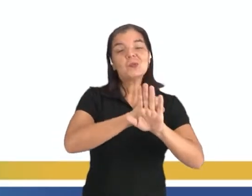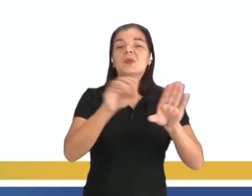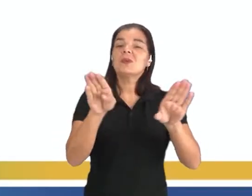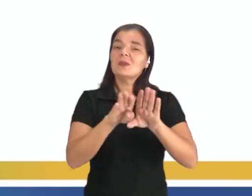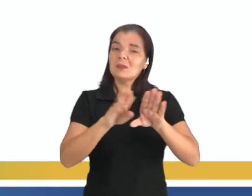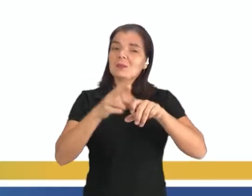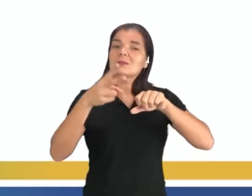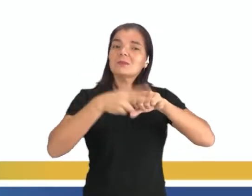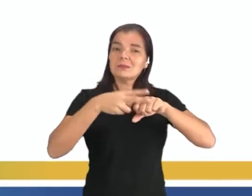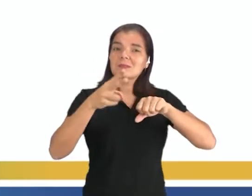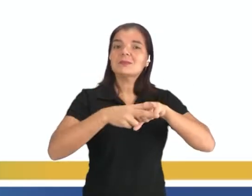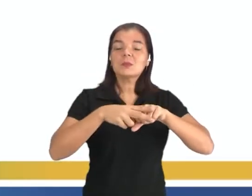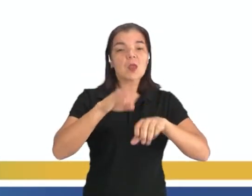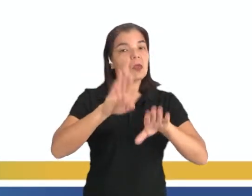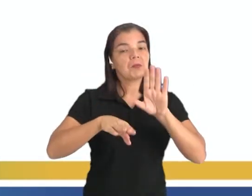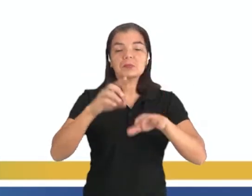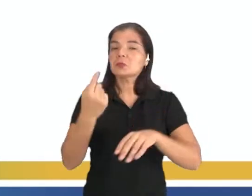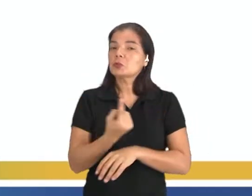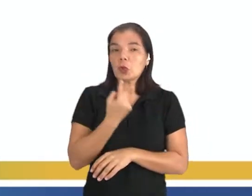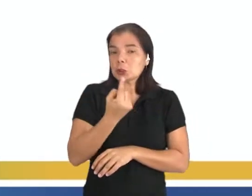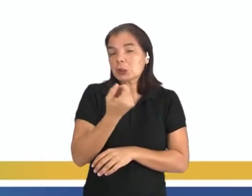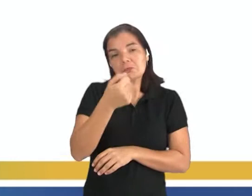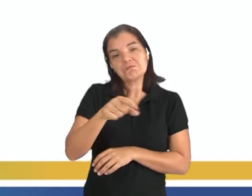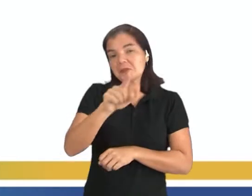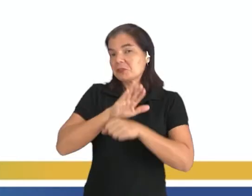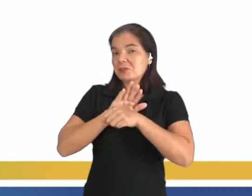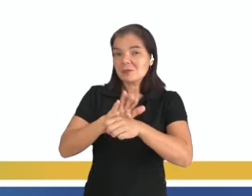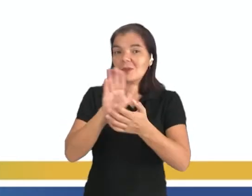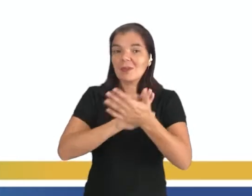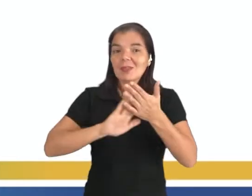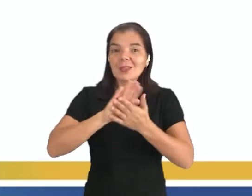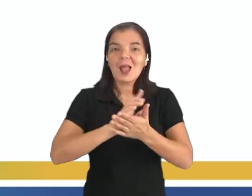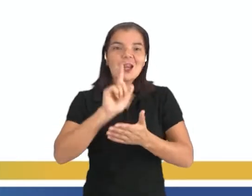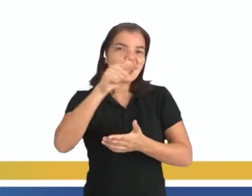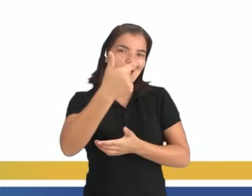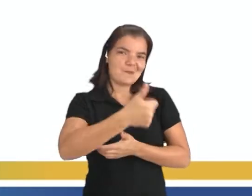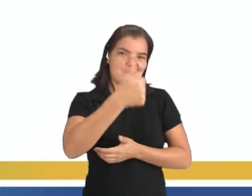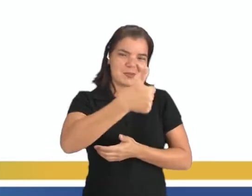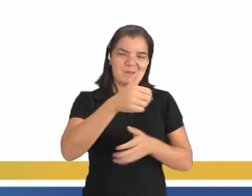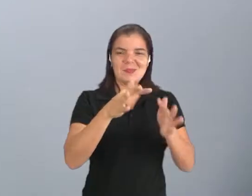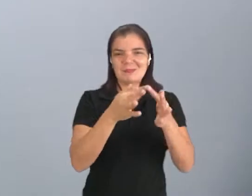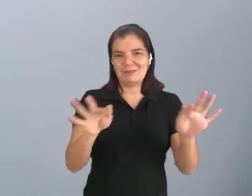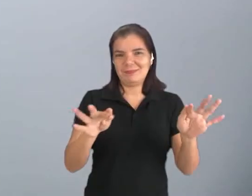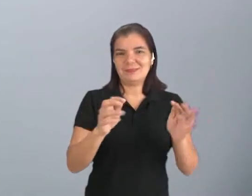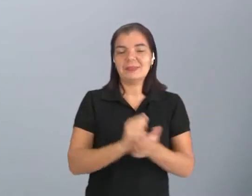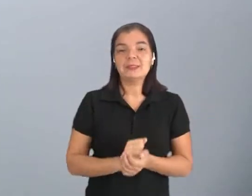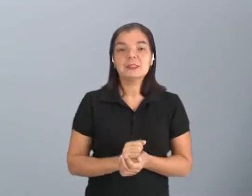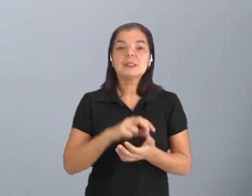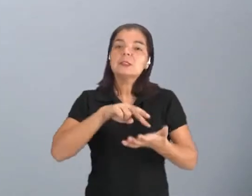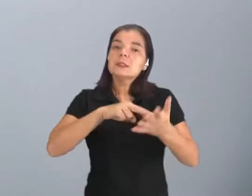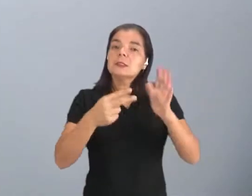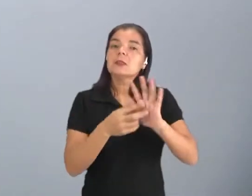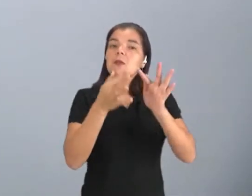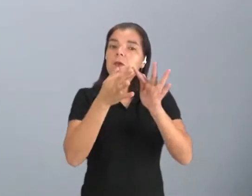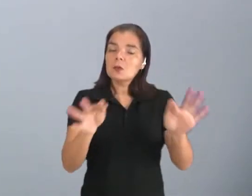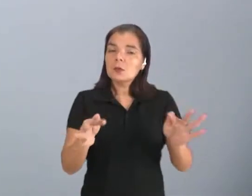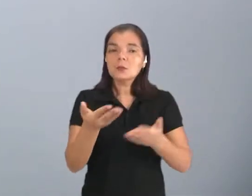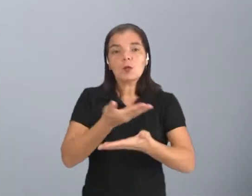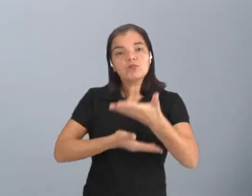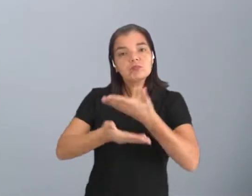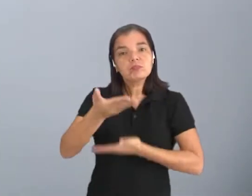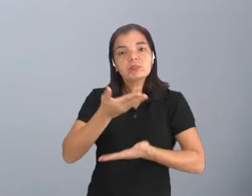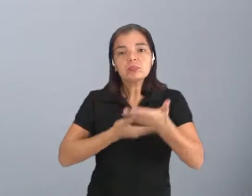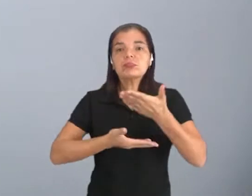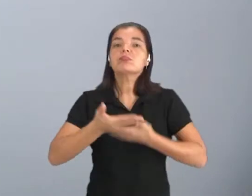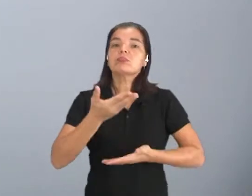verbal. Também é independente. Quer dizer que os verbos aí, as orações, estão se relacionando